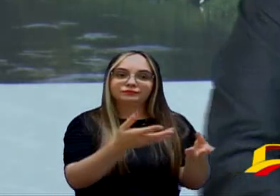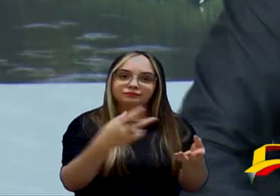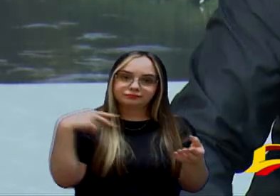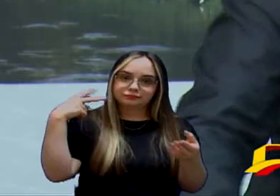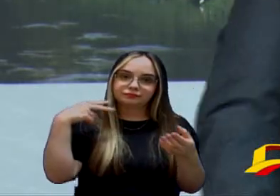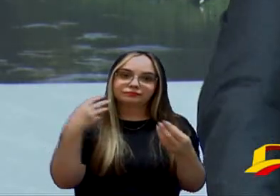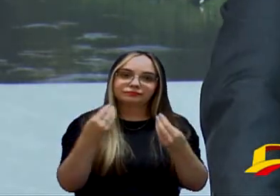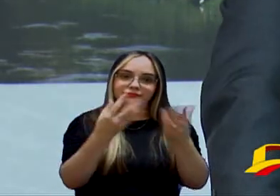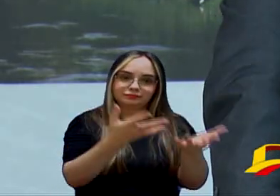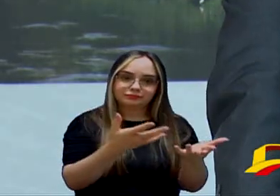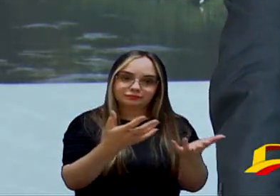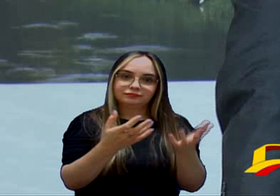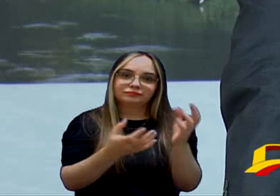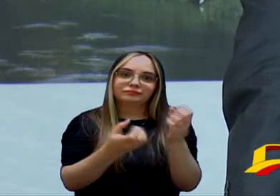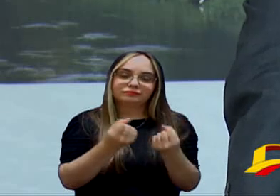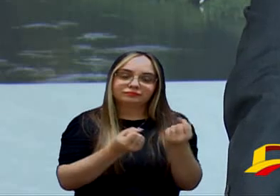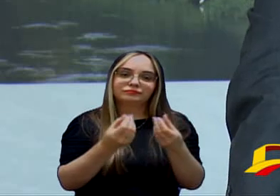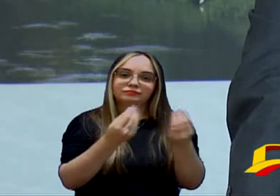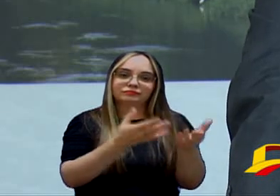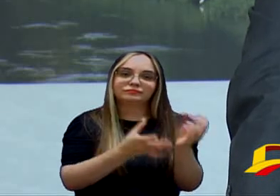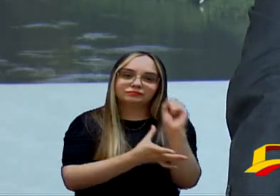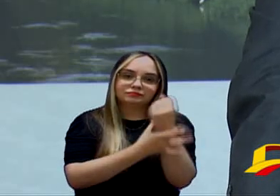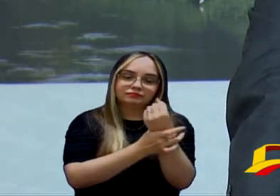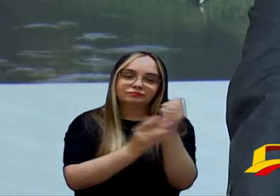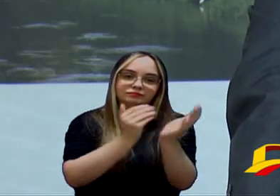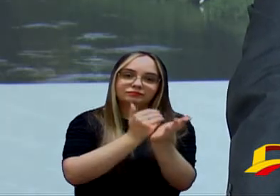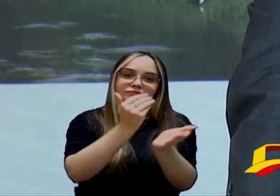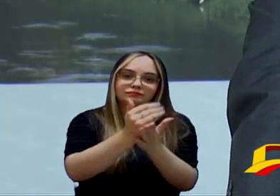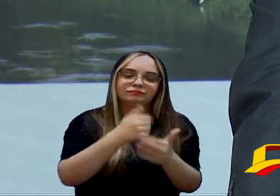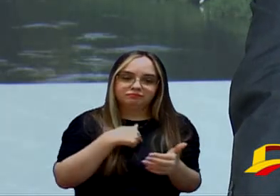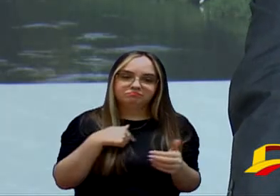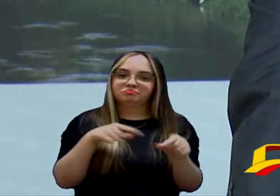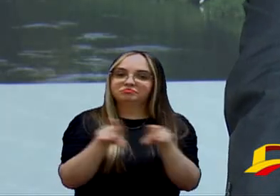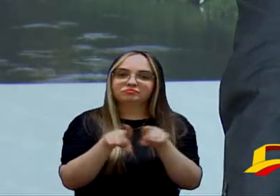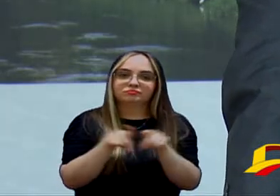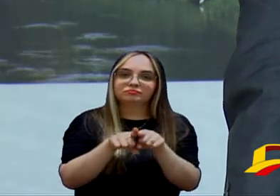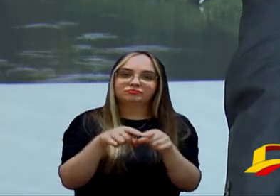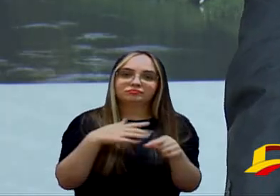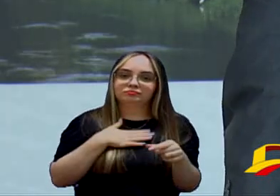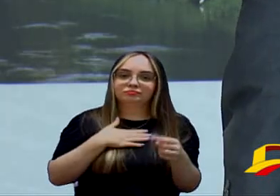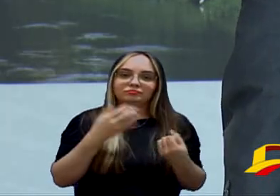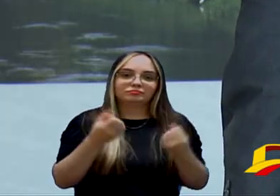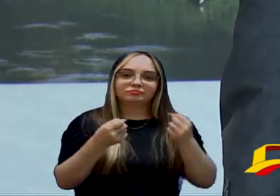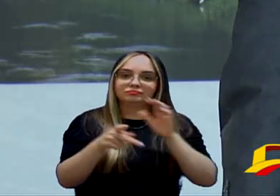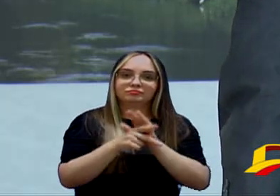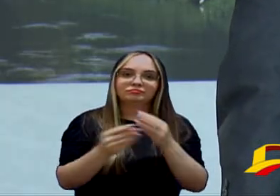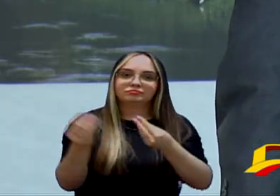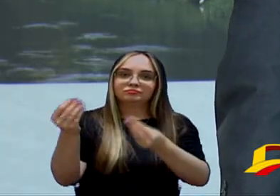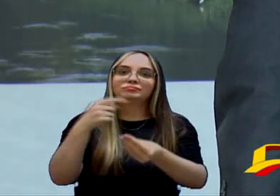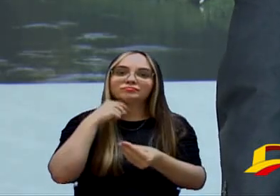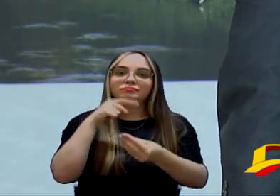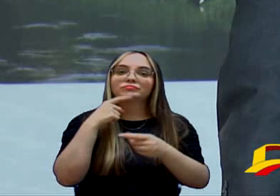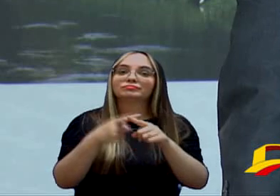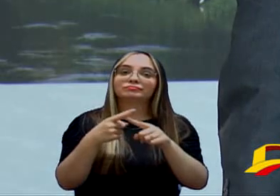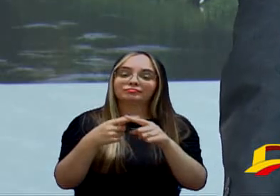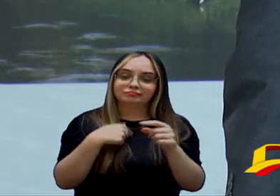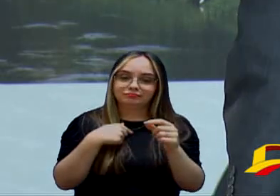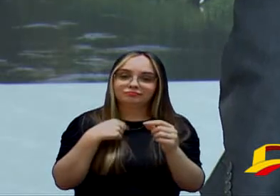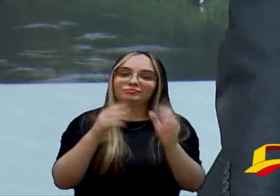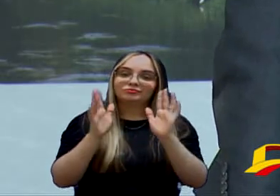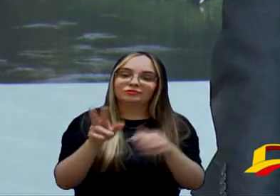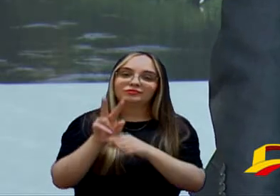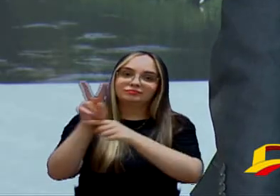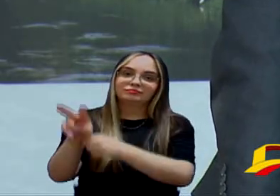veículo aí para parte de segurança para as forças segurança no caso eu também não consegui passar meu veículo porque ele está emprestado também